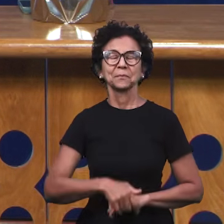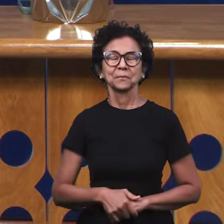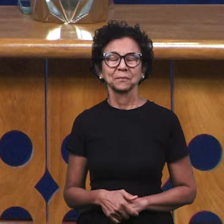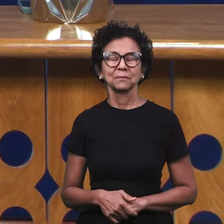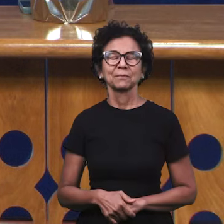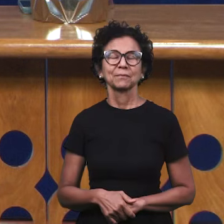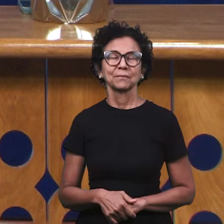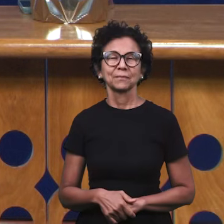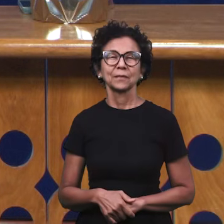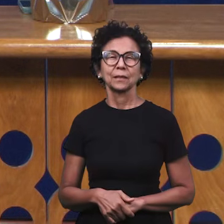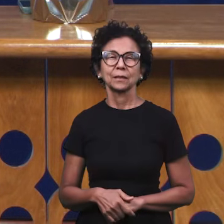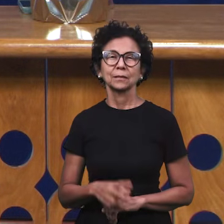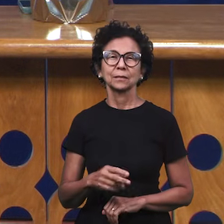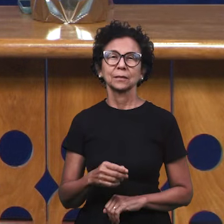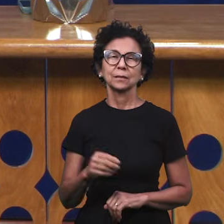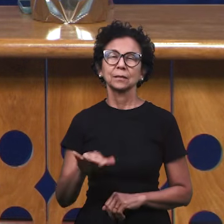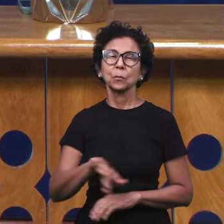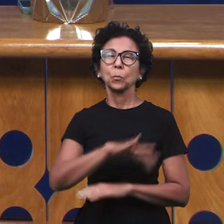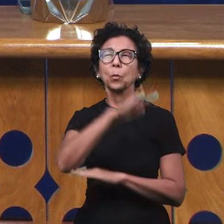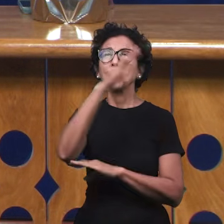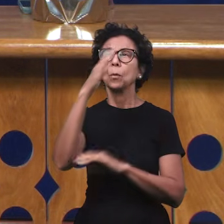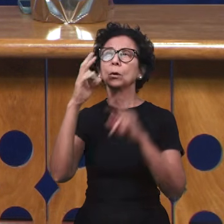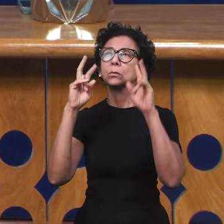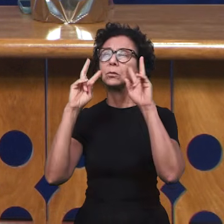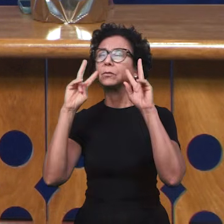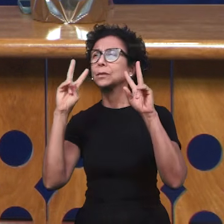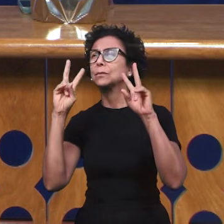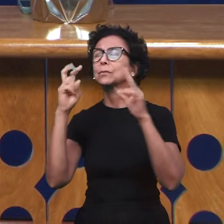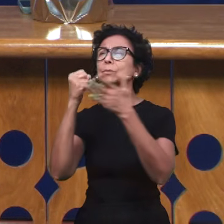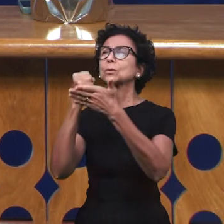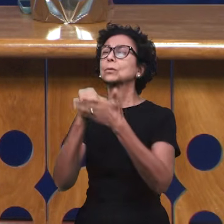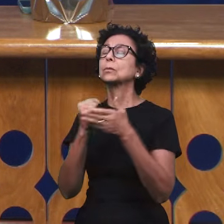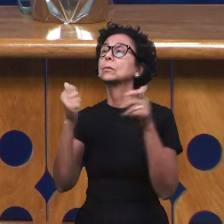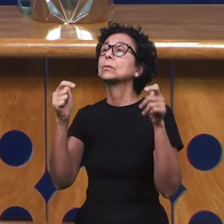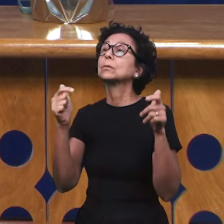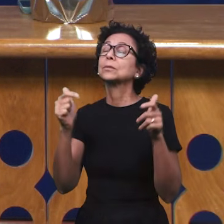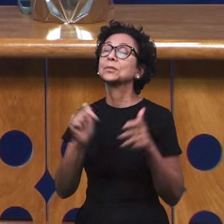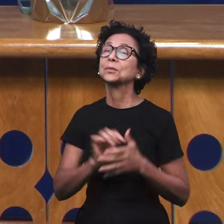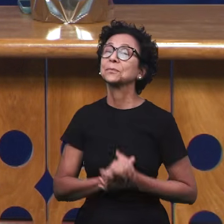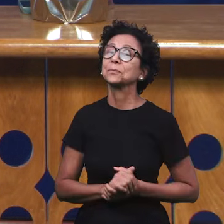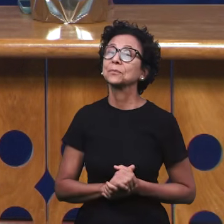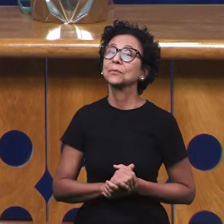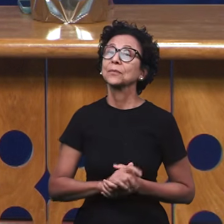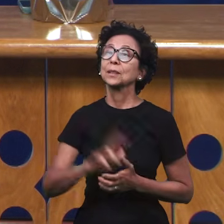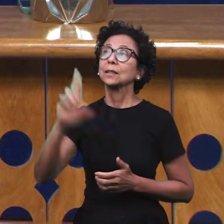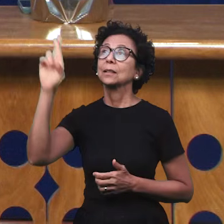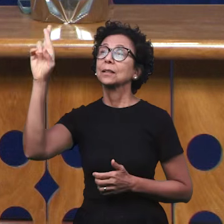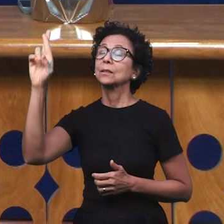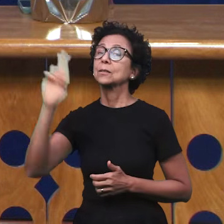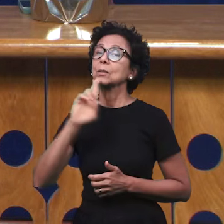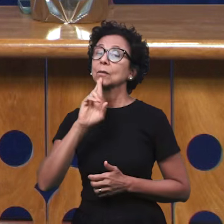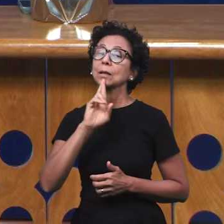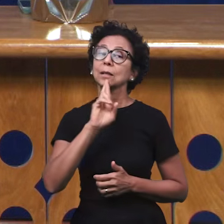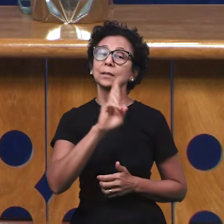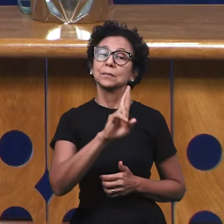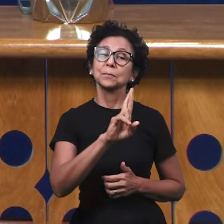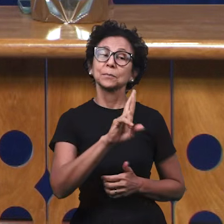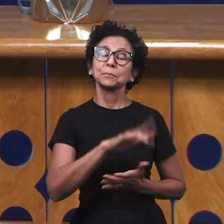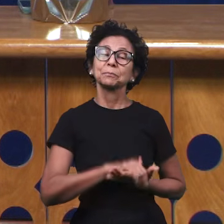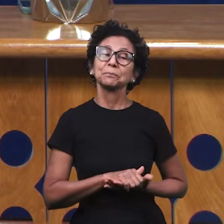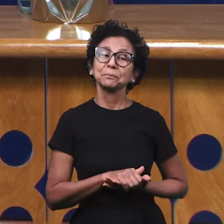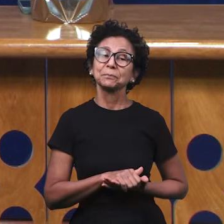meus olhos para os montes, de onde viverá o socorro? E aí o Senhor lembra o salmista, o meu socorro